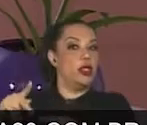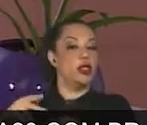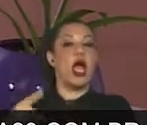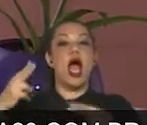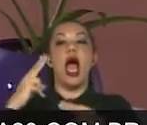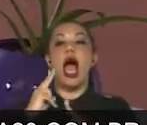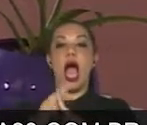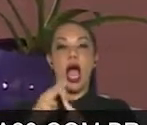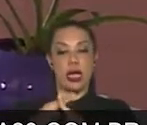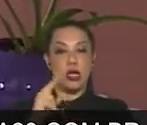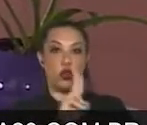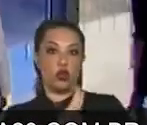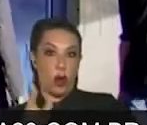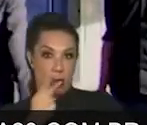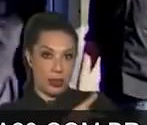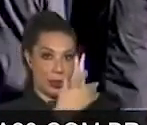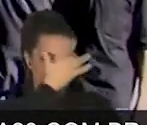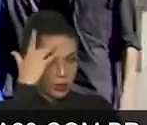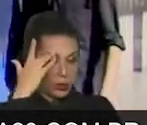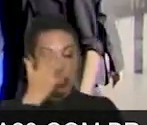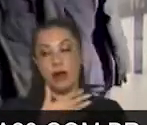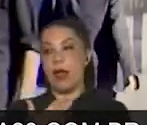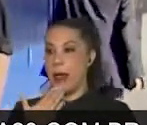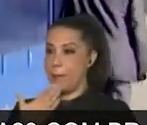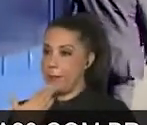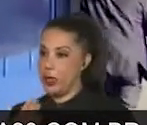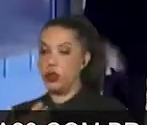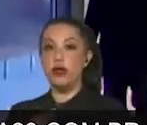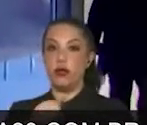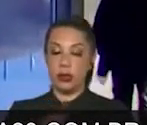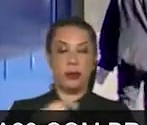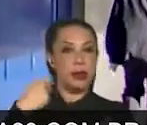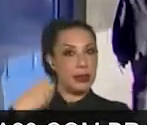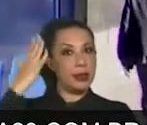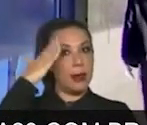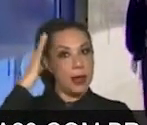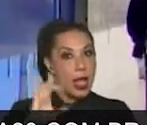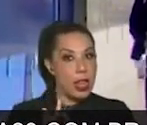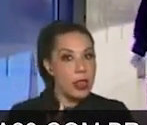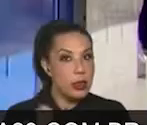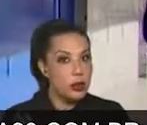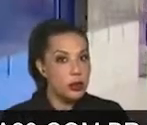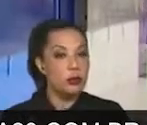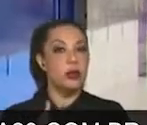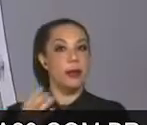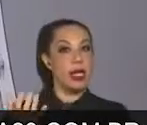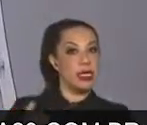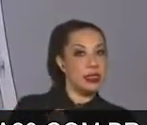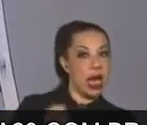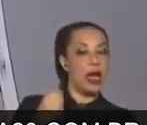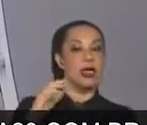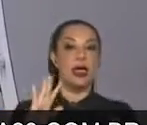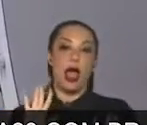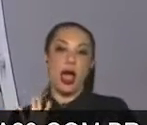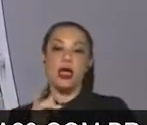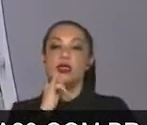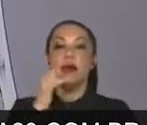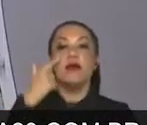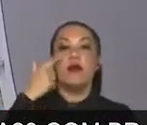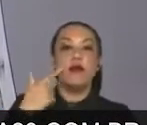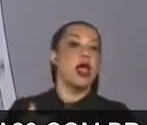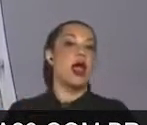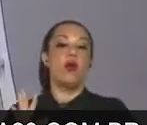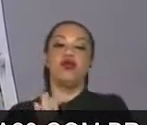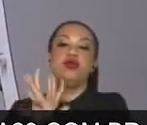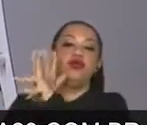Caixa em nome do trabalhador. Para quem vai pedir, é bom saber que o valor disponibilizado para saque leva em conta o saldo de